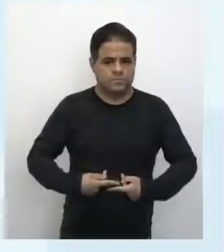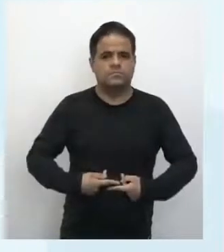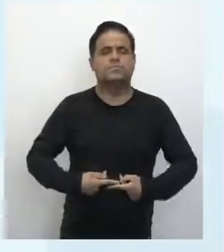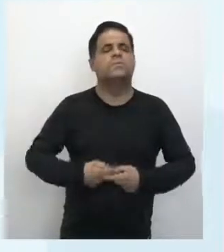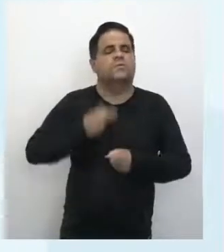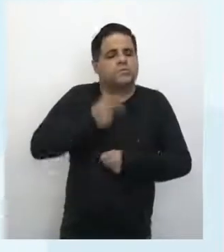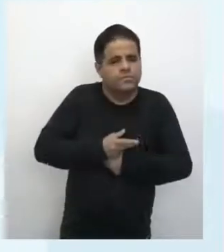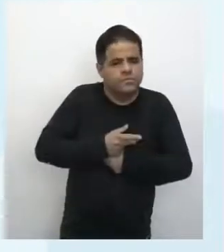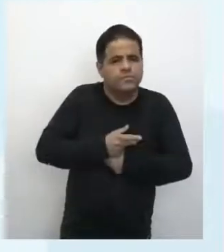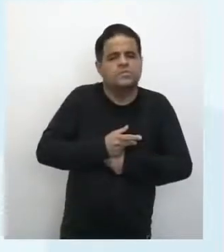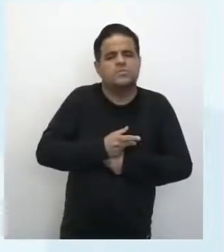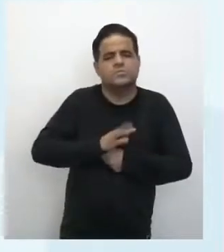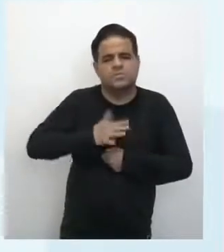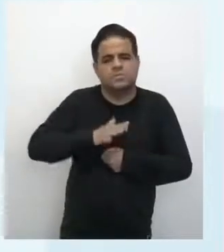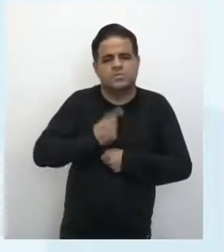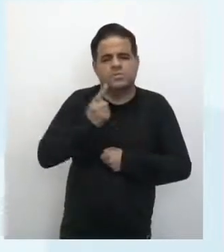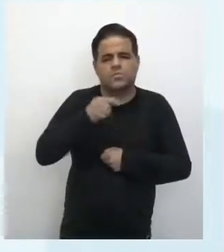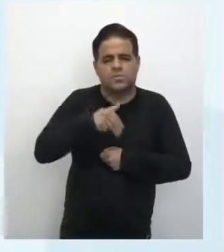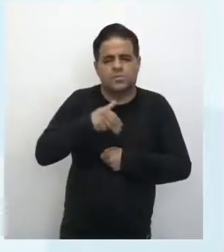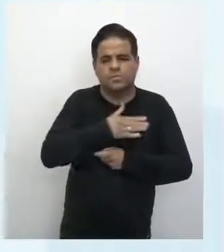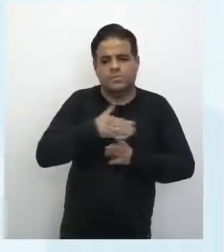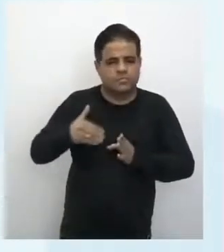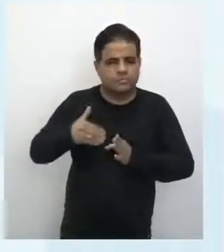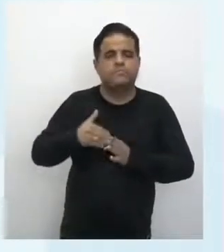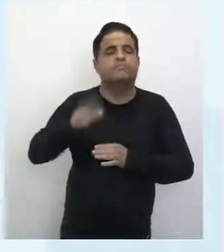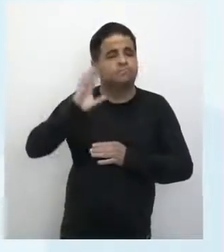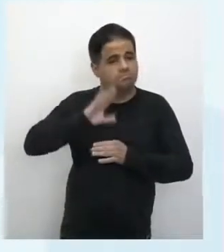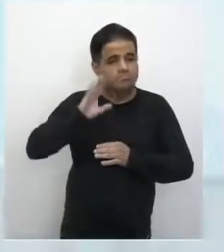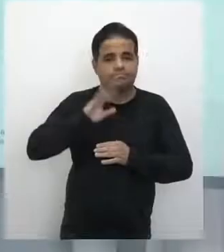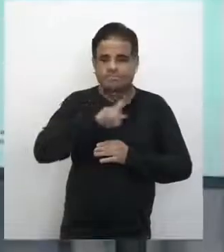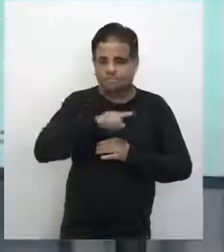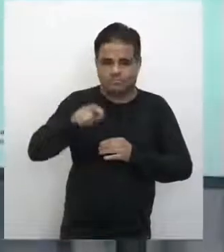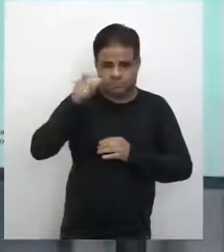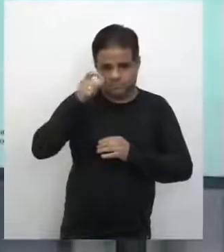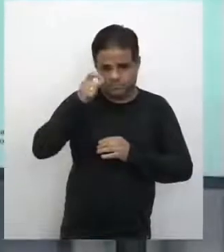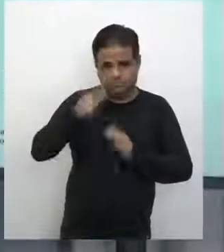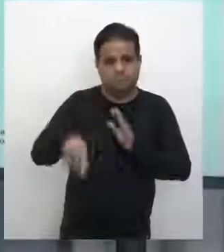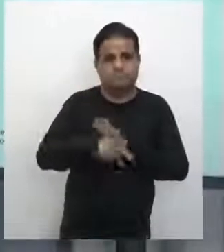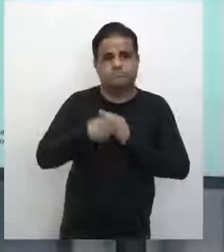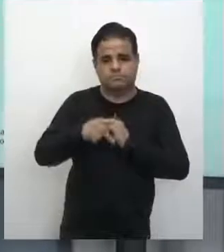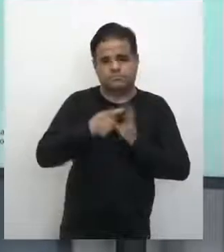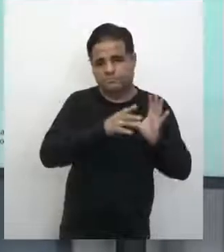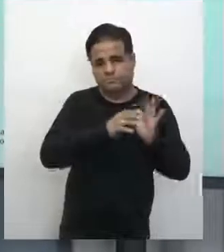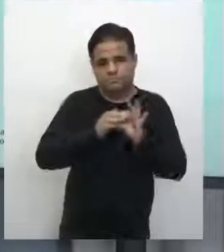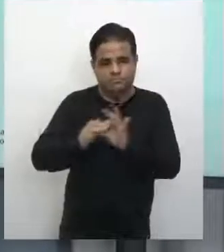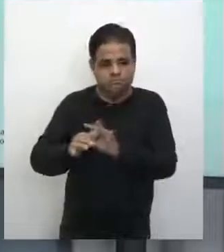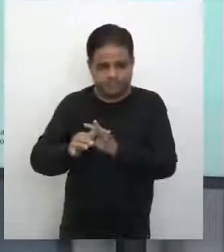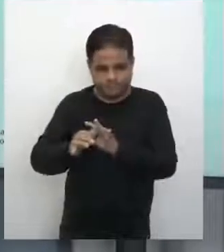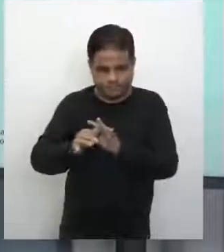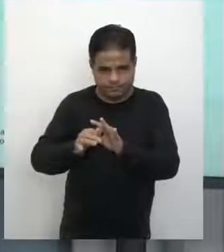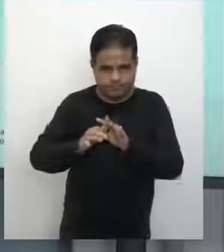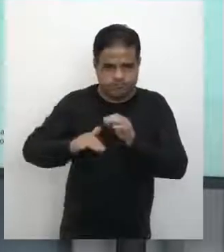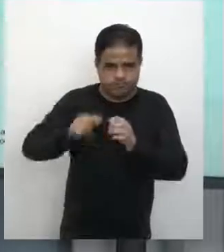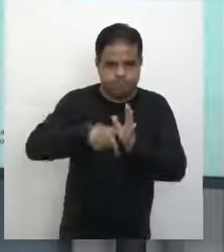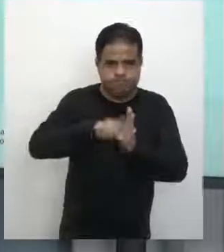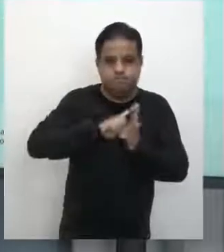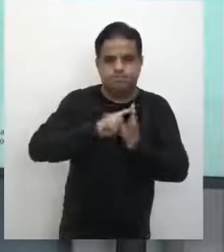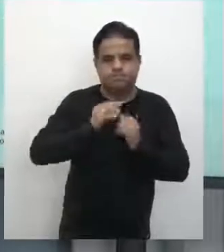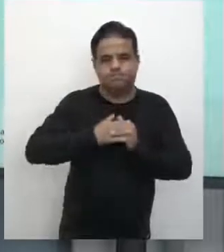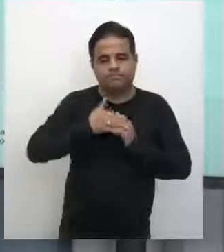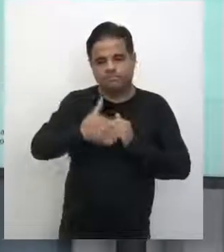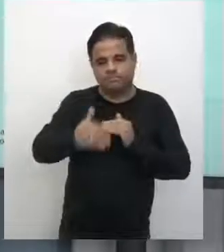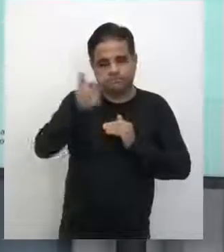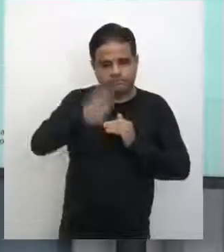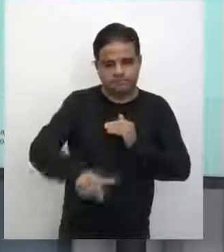É um vídeo aí de um pouco mais de 1 minuto e meio, é legal também, né? Faz parte daquele contexto que a gente viu anteriormente.